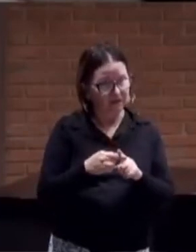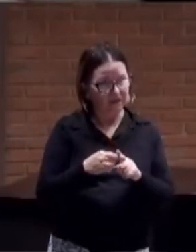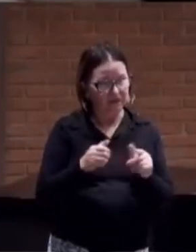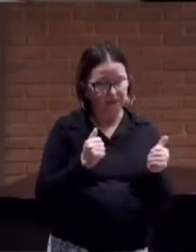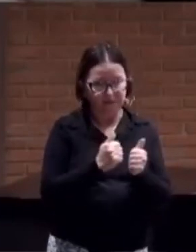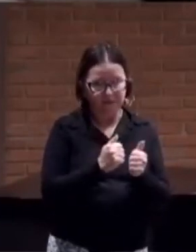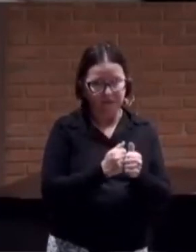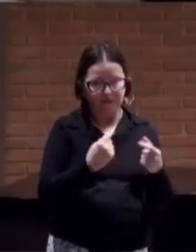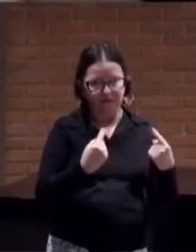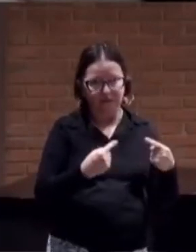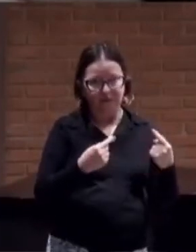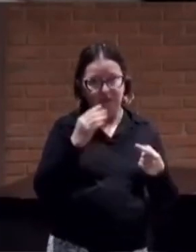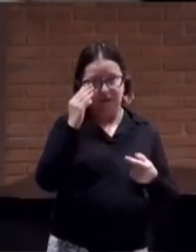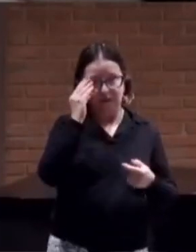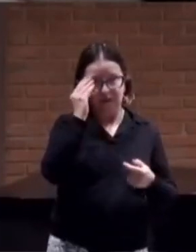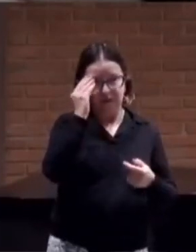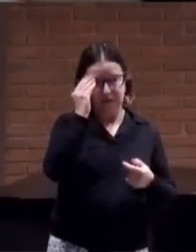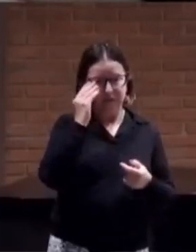perseguindo.